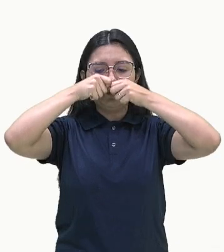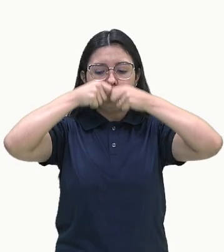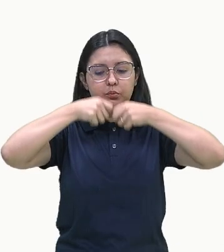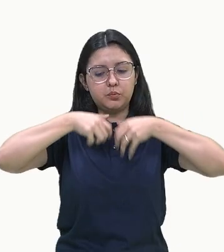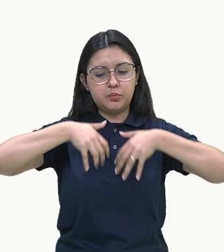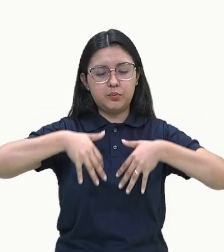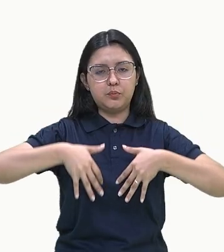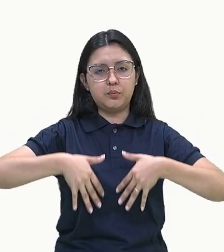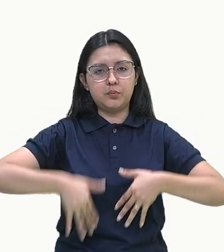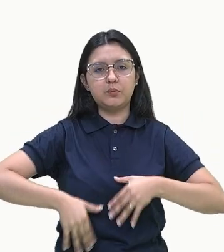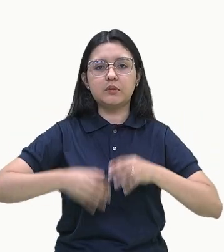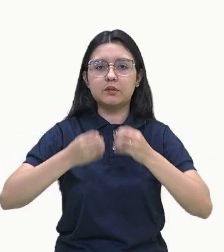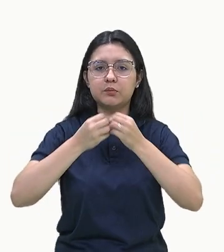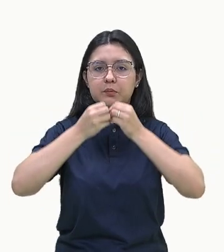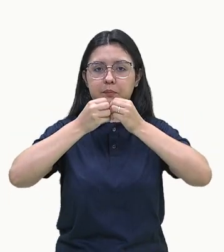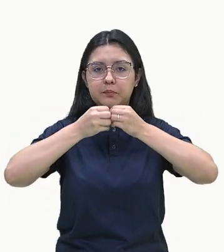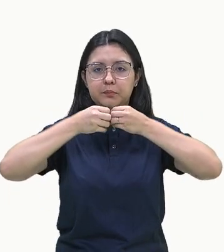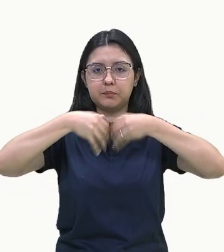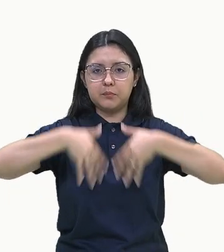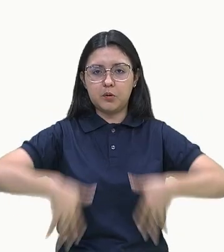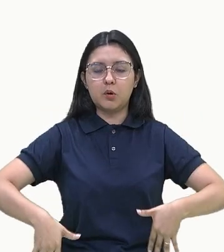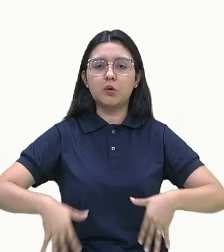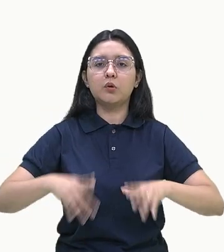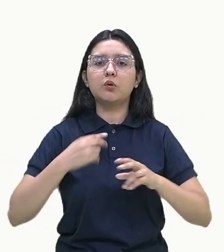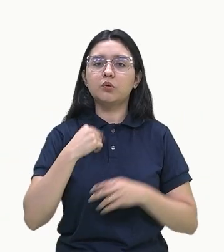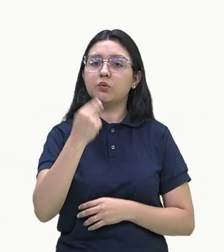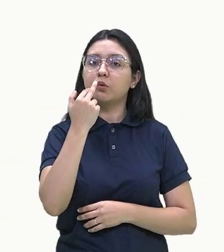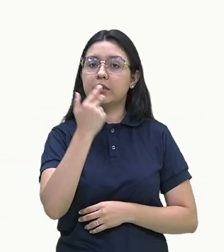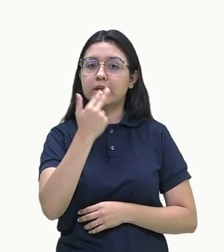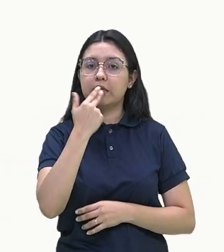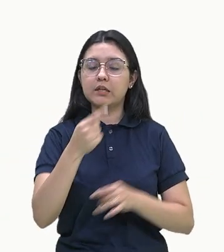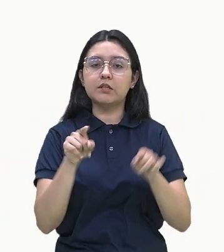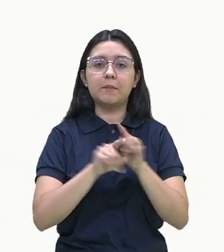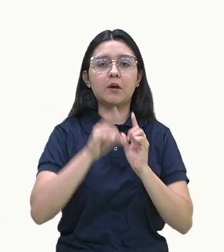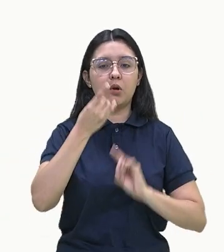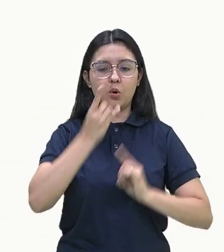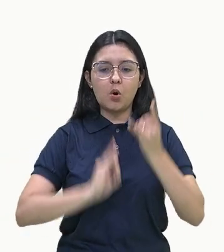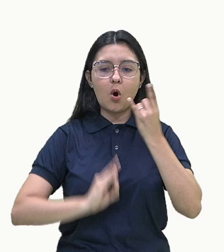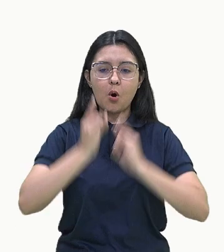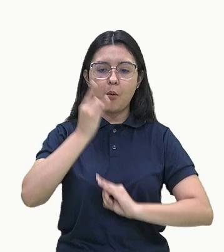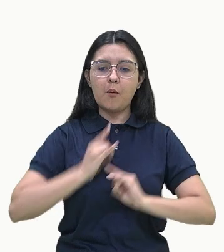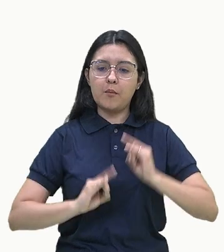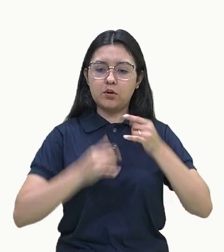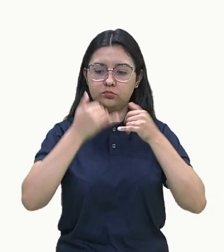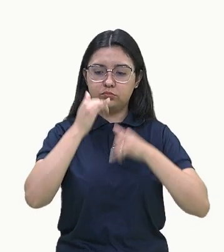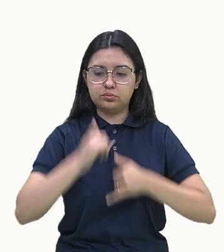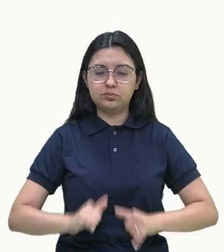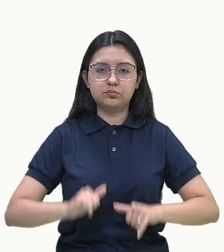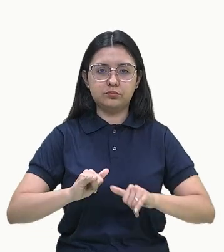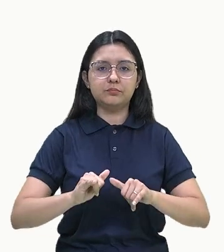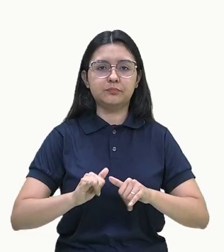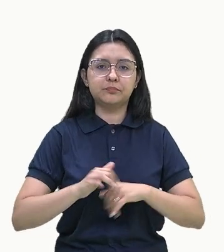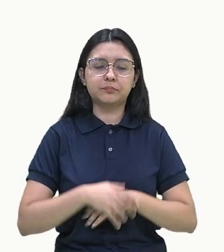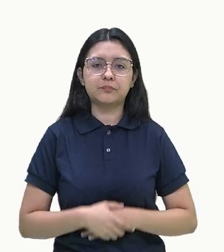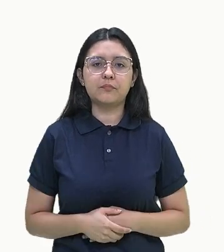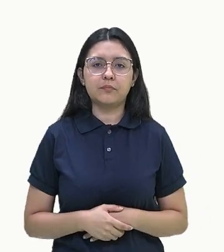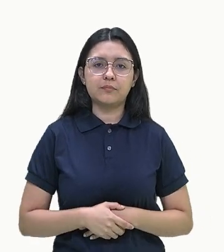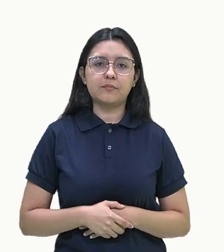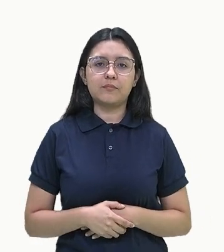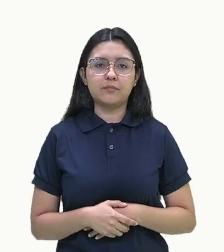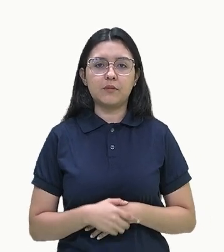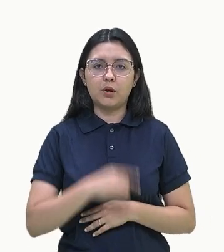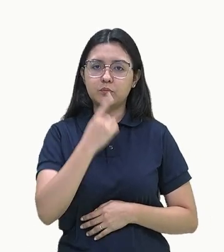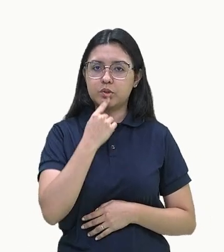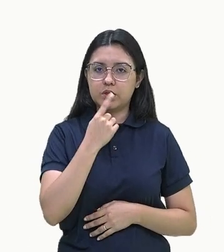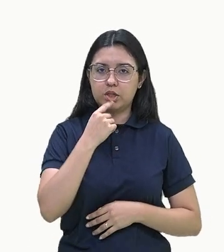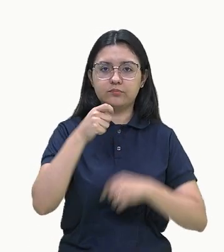células com os nutrientes, hormônios, enfim, todas as substâncias que são distribuídas ali pelo